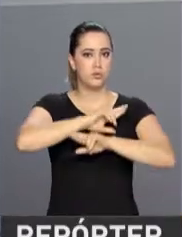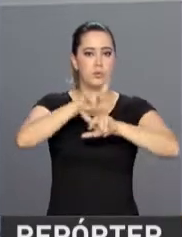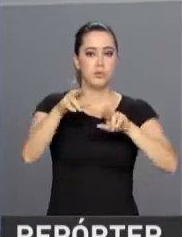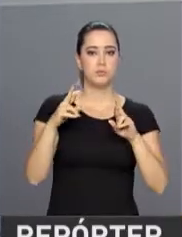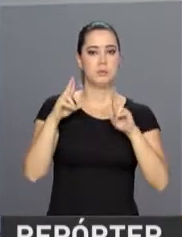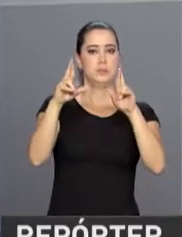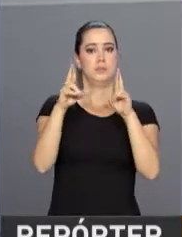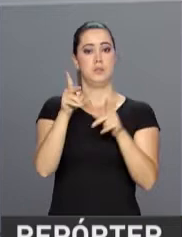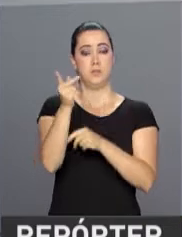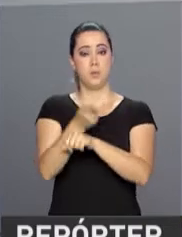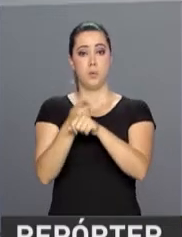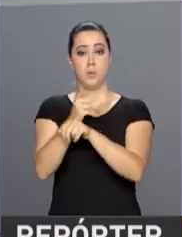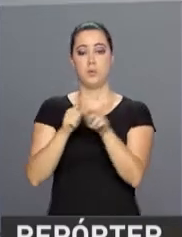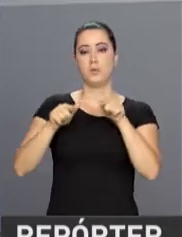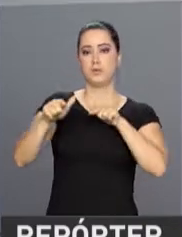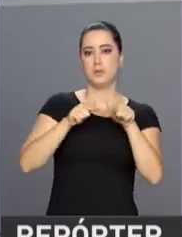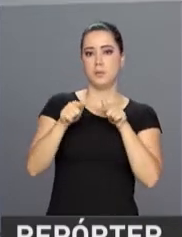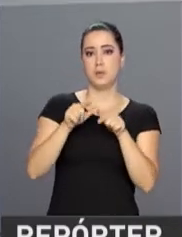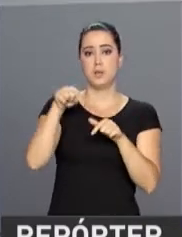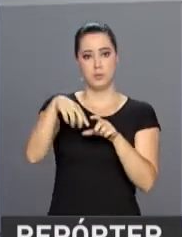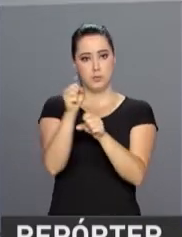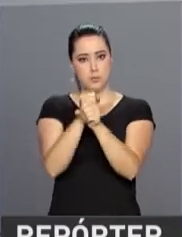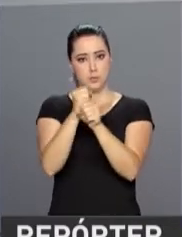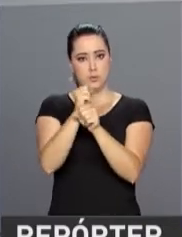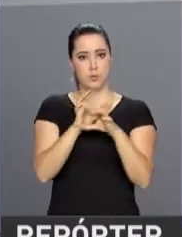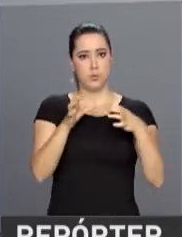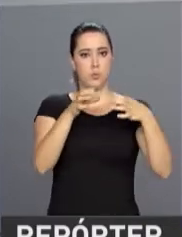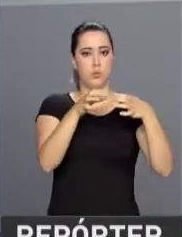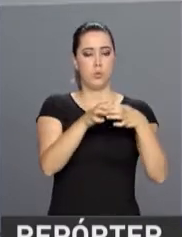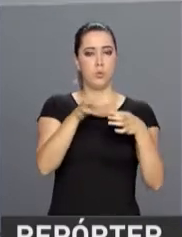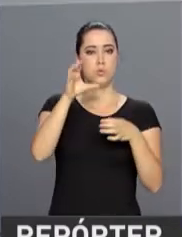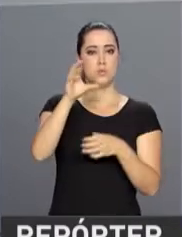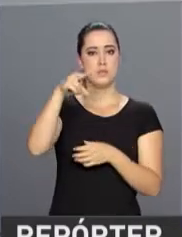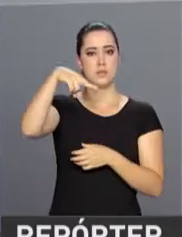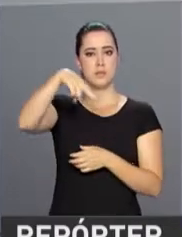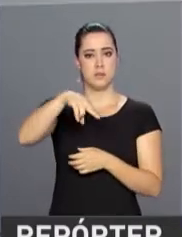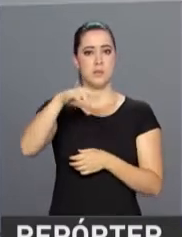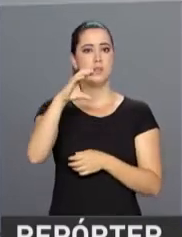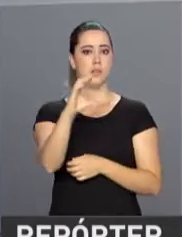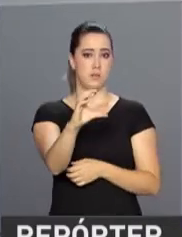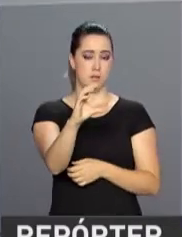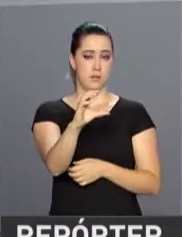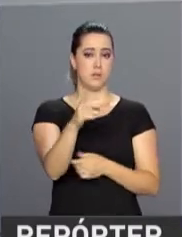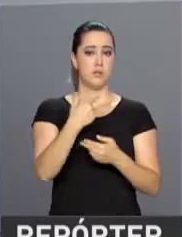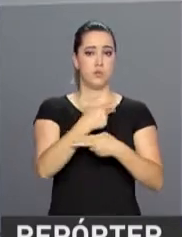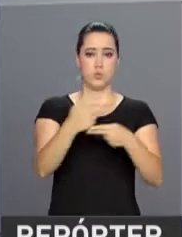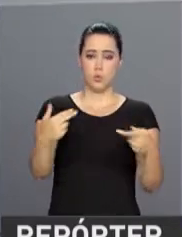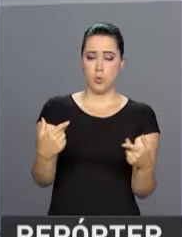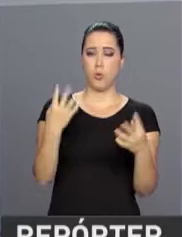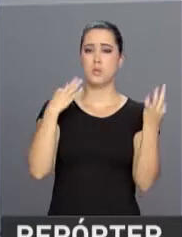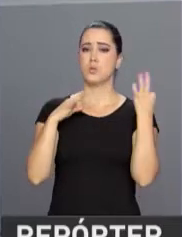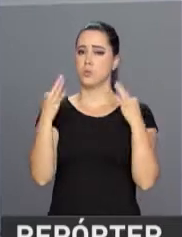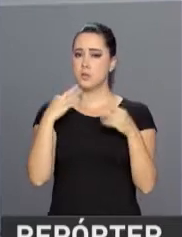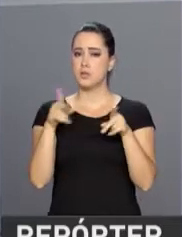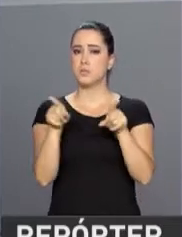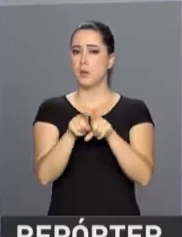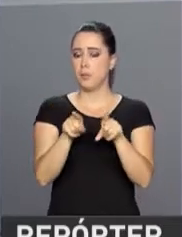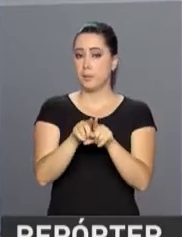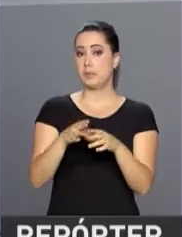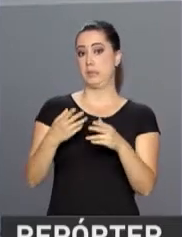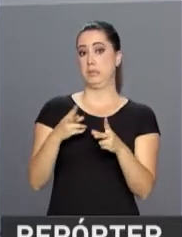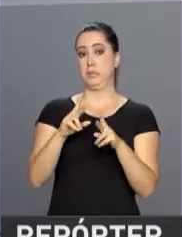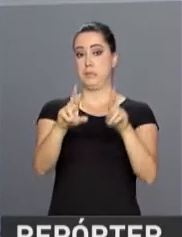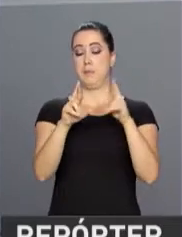cheia de expectativa para quem busca um emprego este ano a confederação nacional do comércio de bens serviços e turismo estima que o crescimento